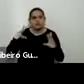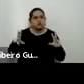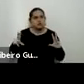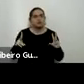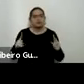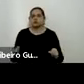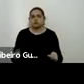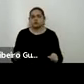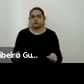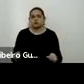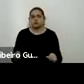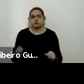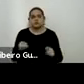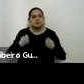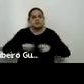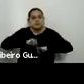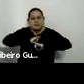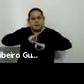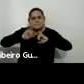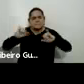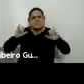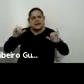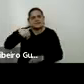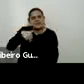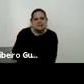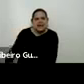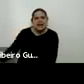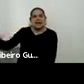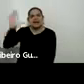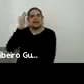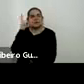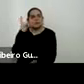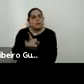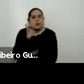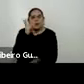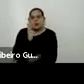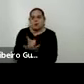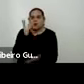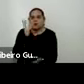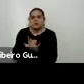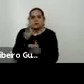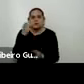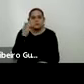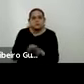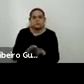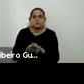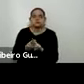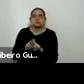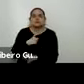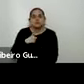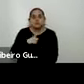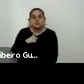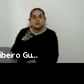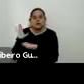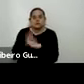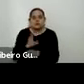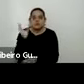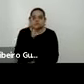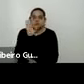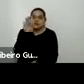grande campanha nacional de manutenção do auxílio emergencial, pelo menos até dezembro,